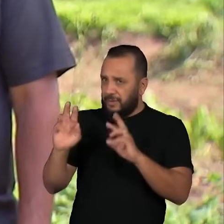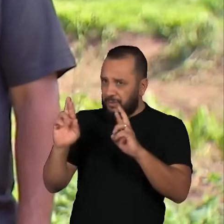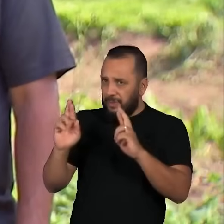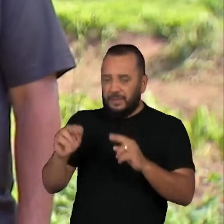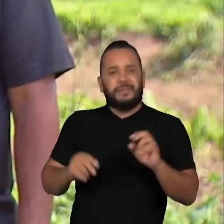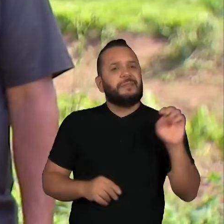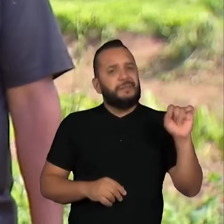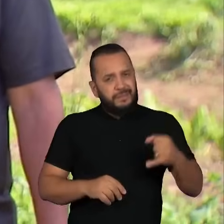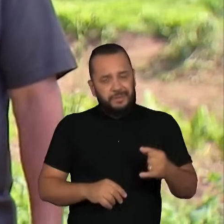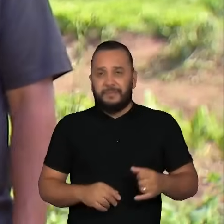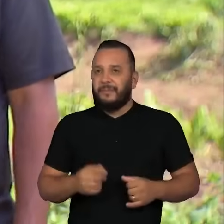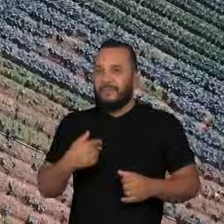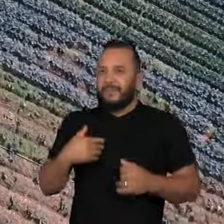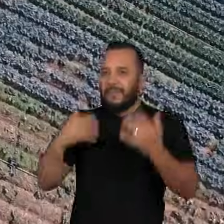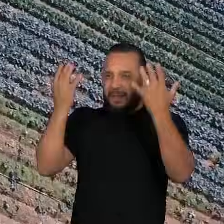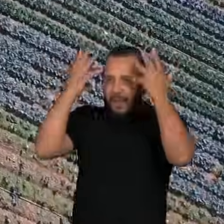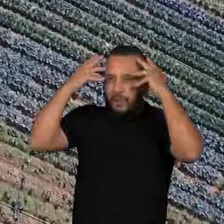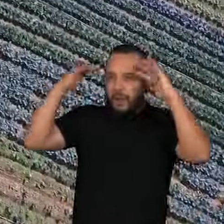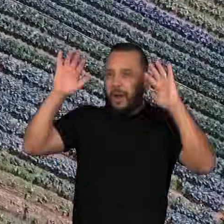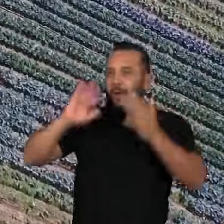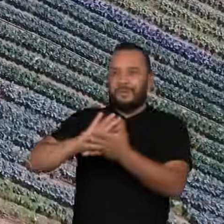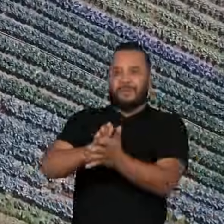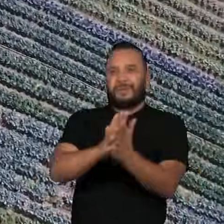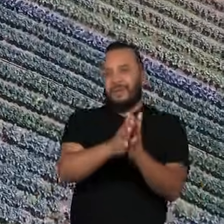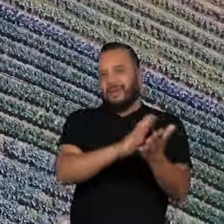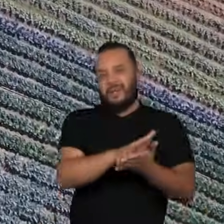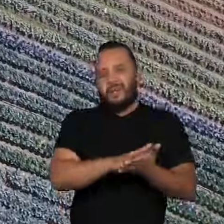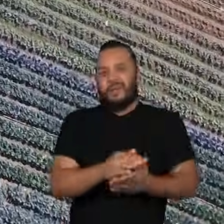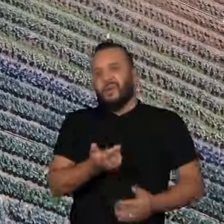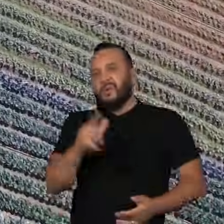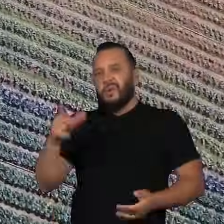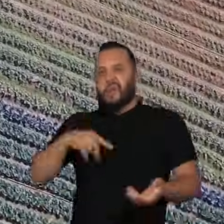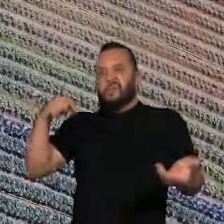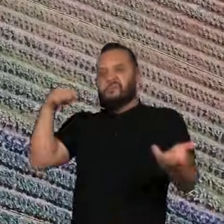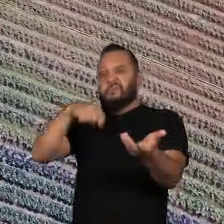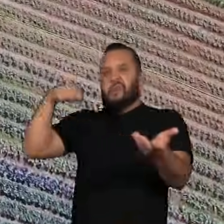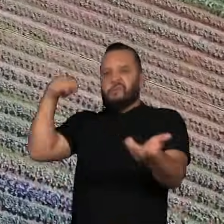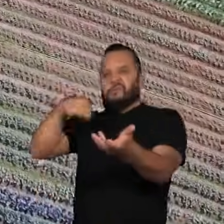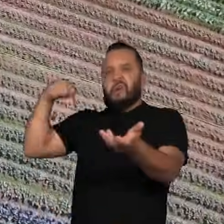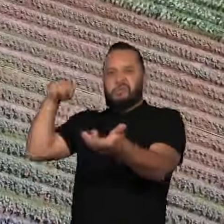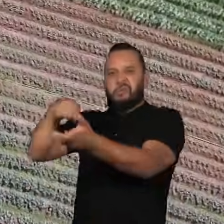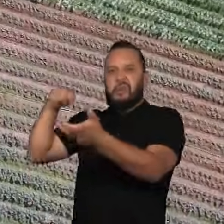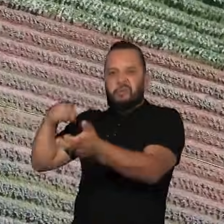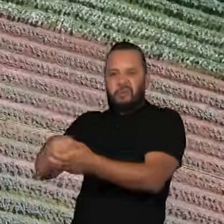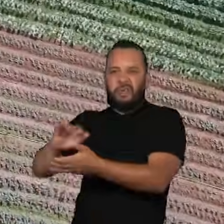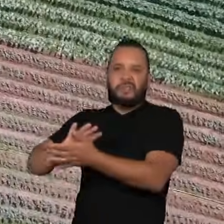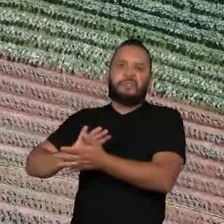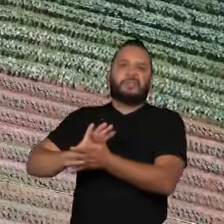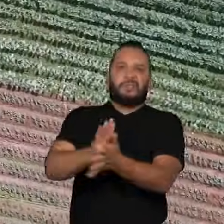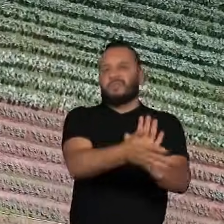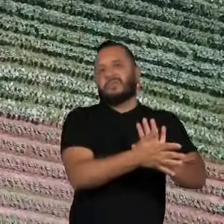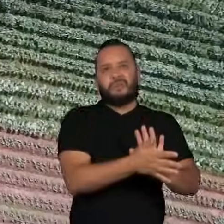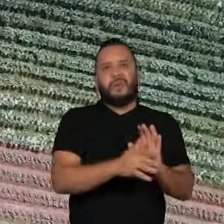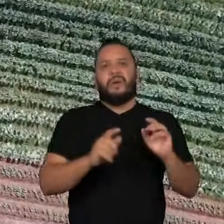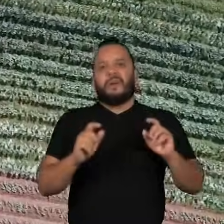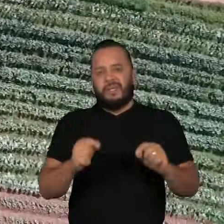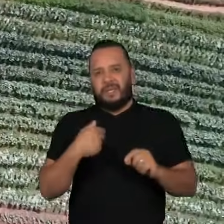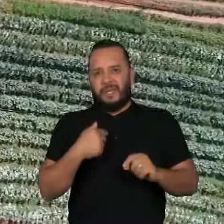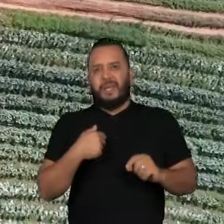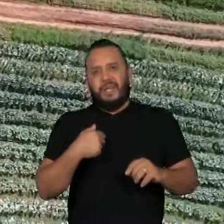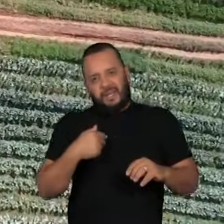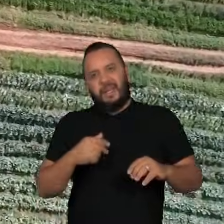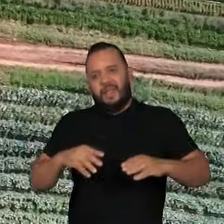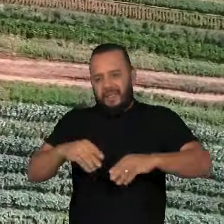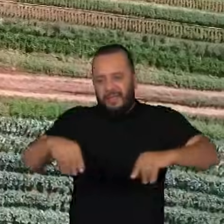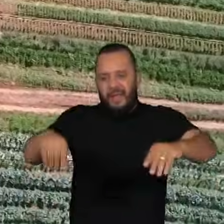O orgânico ele não destrói, né? O convencional você usa agrotóxico, mata os nutrientes da